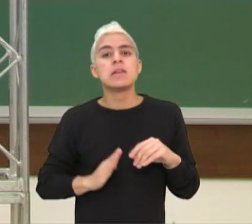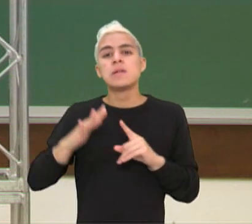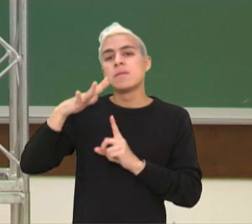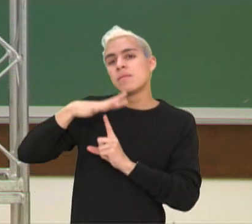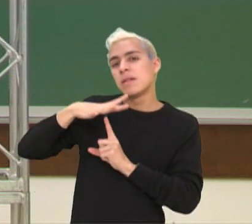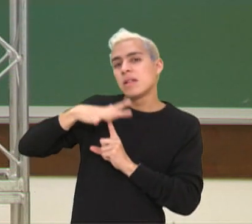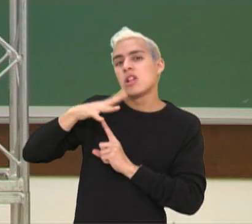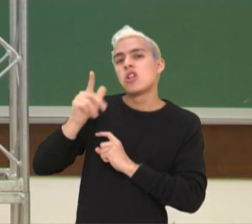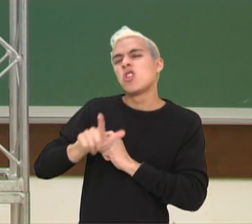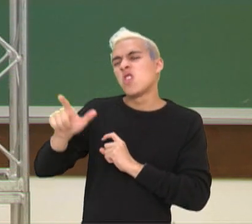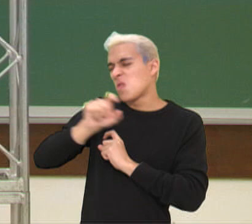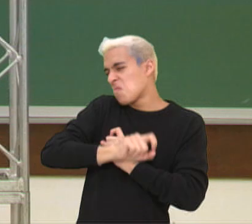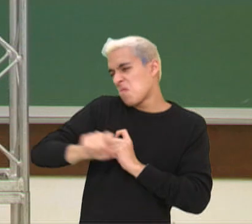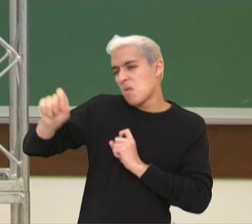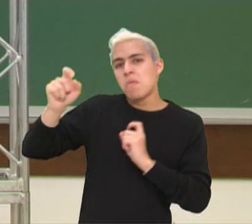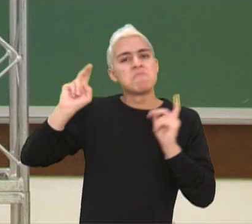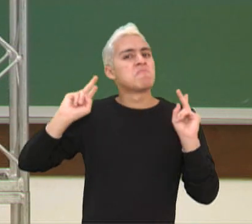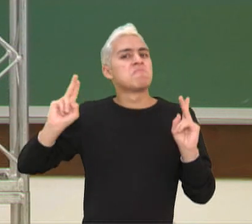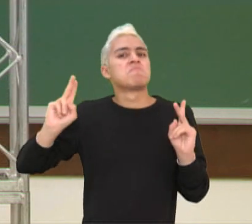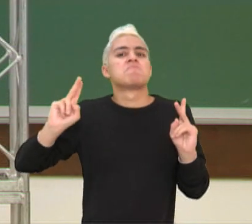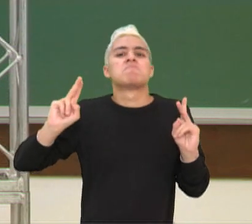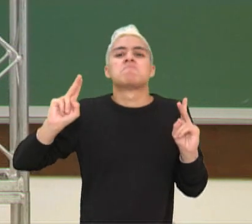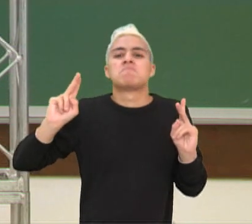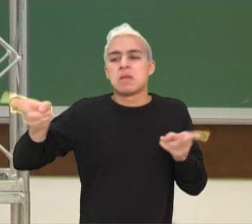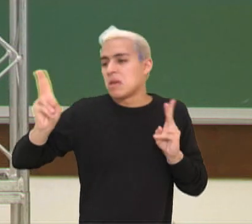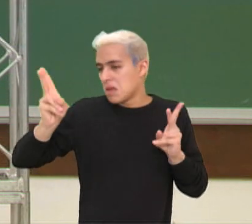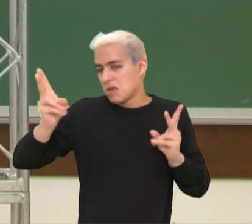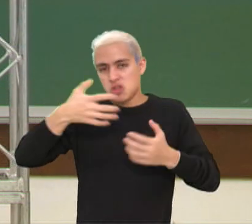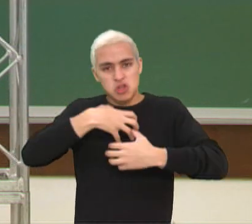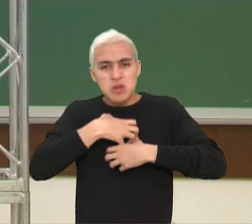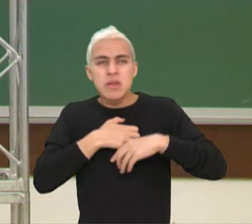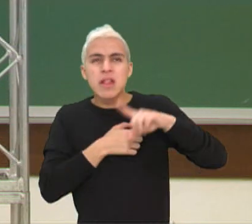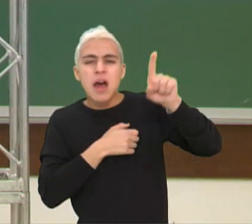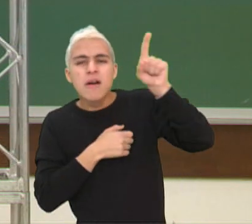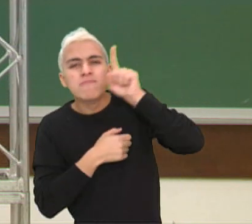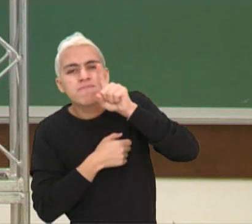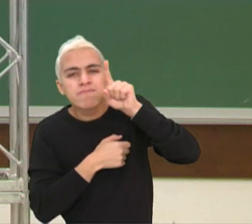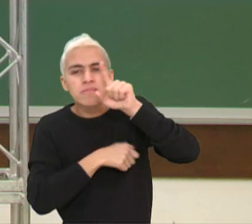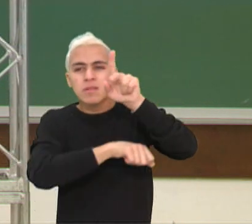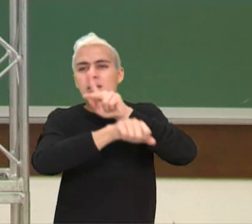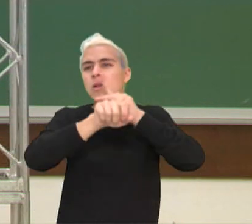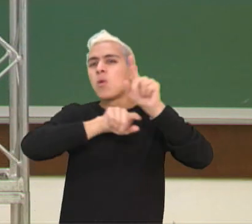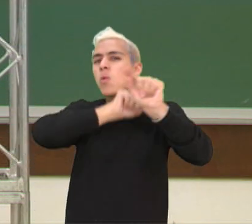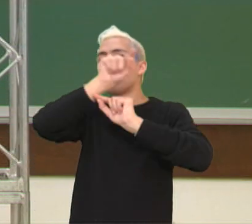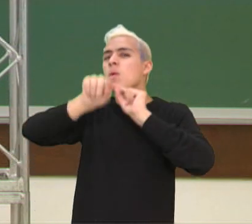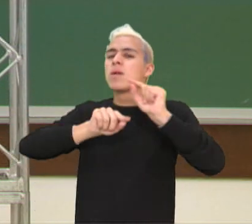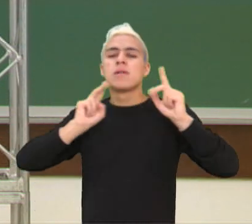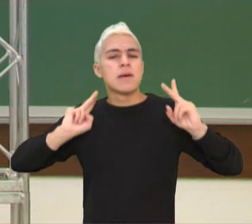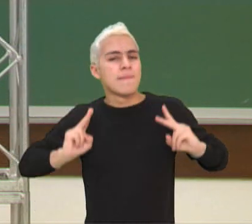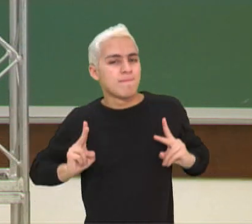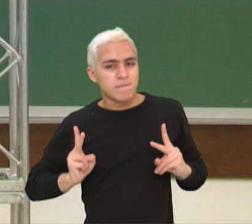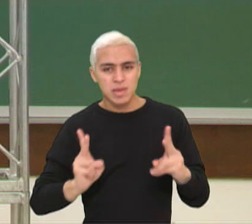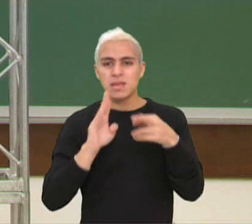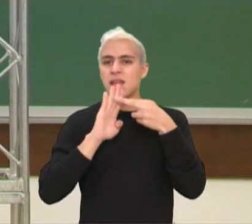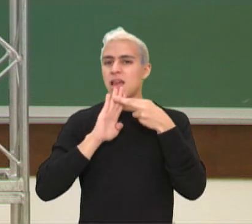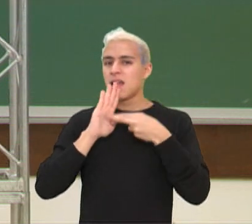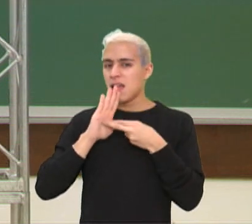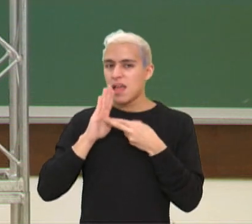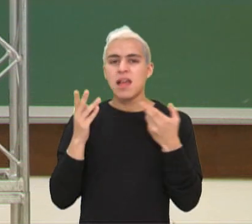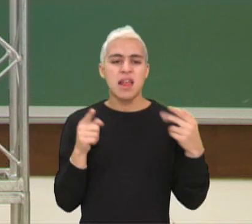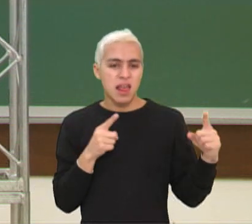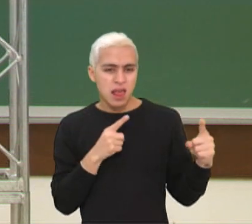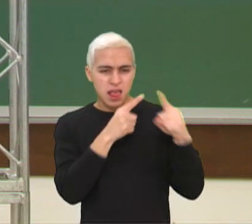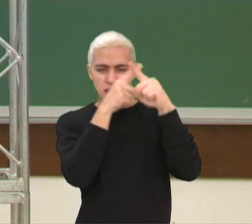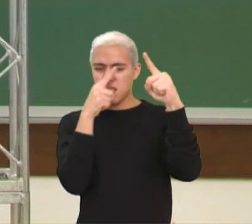Paraná, Londrina, qualquer lugar, eu vou jogar o xadrez lá nos Estados Unidos, em outro país, é a mesma regra. Então, né,